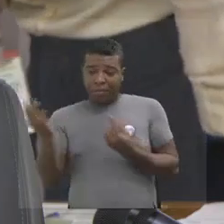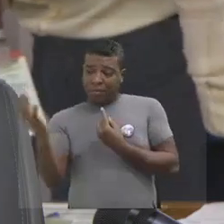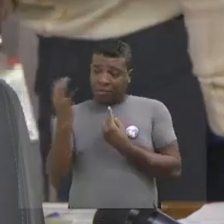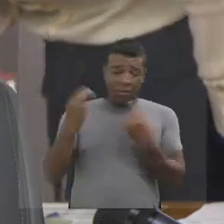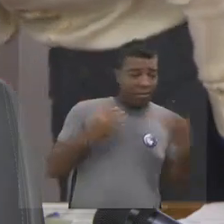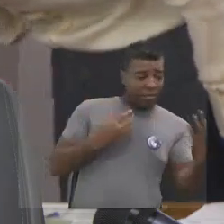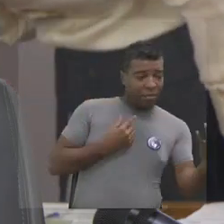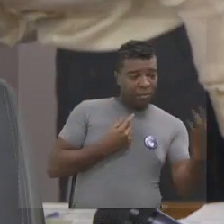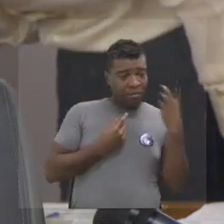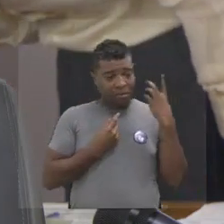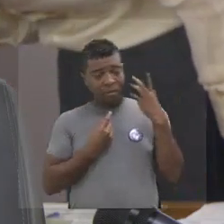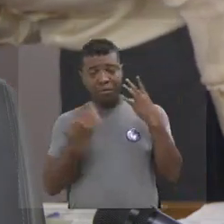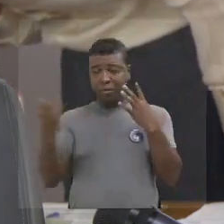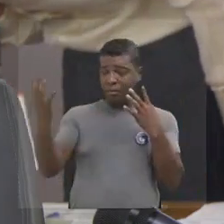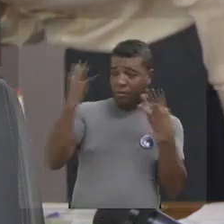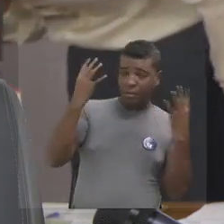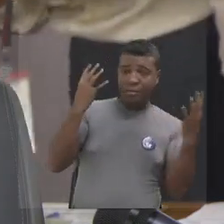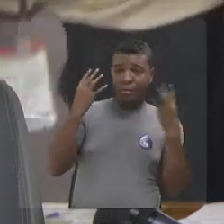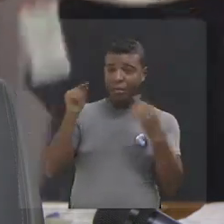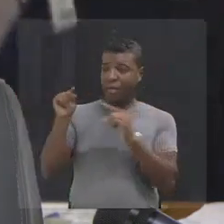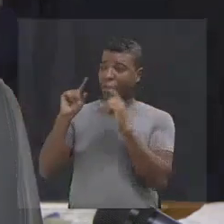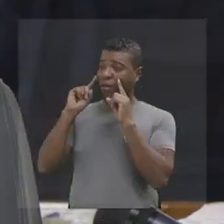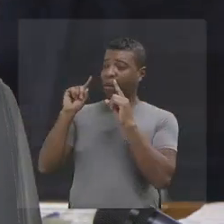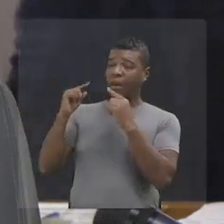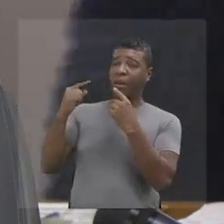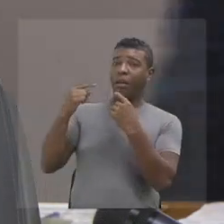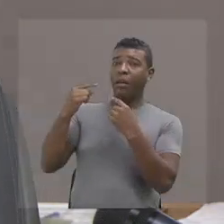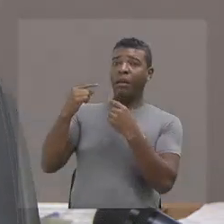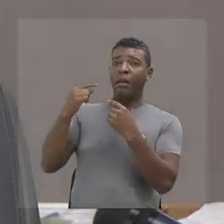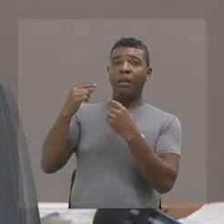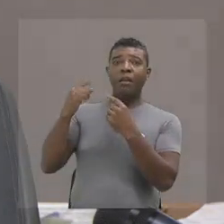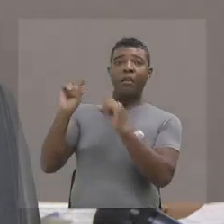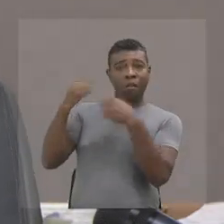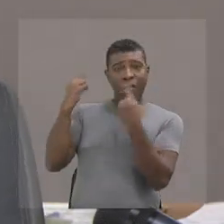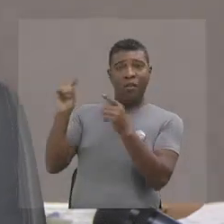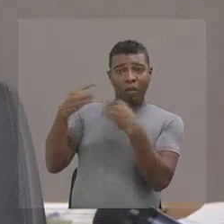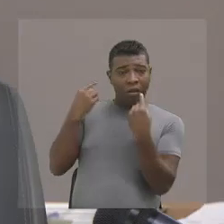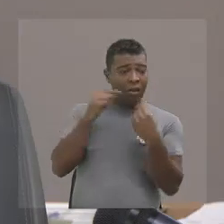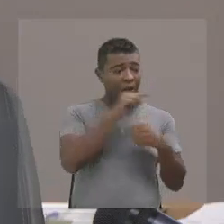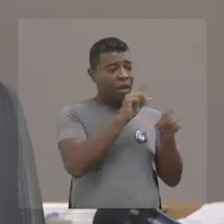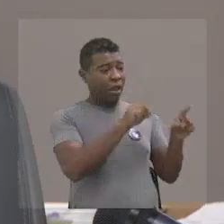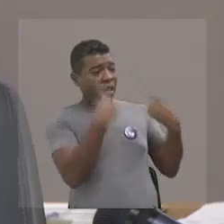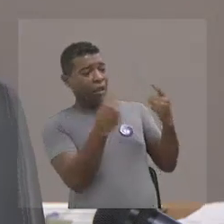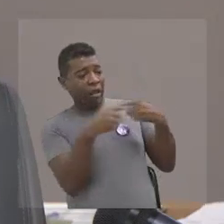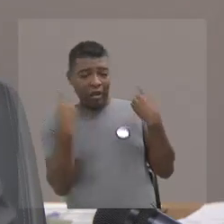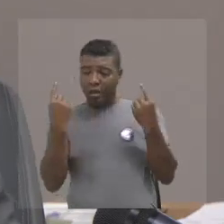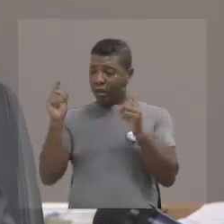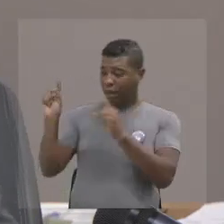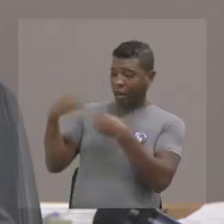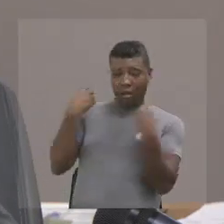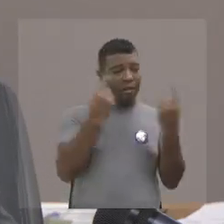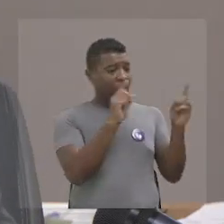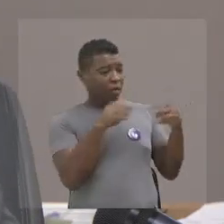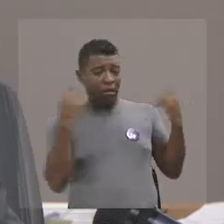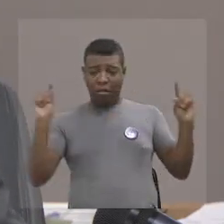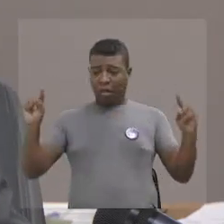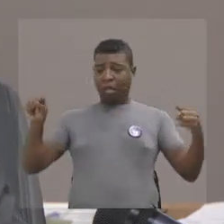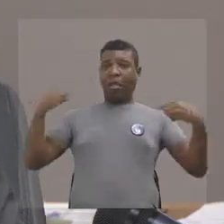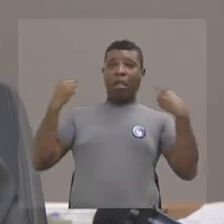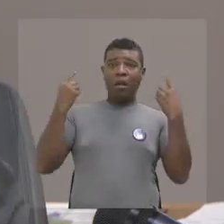ponto criticada por um lado e criticada por outro e grande parte das vezes eu já falei aqui